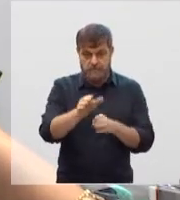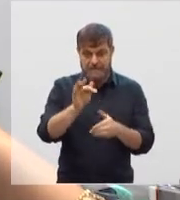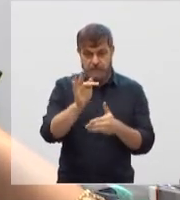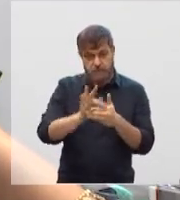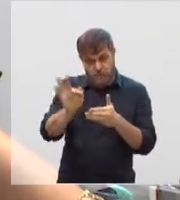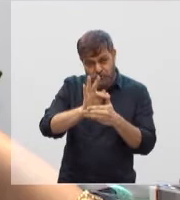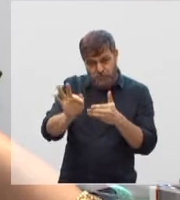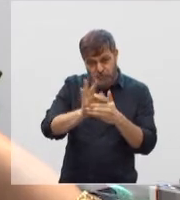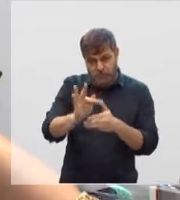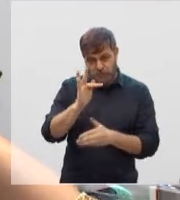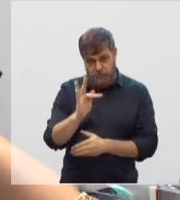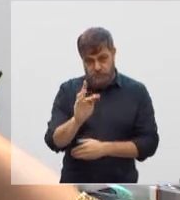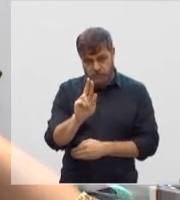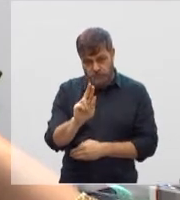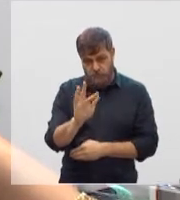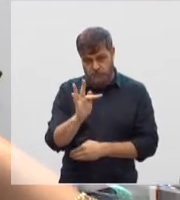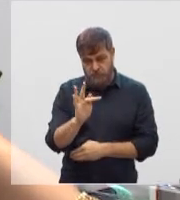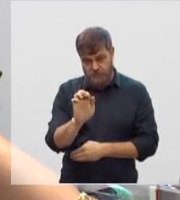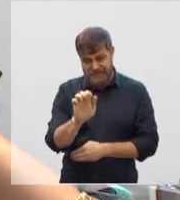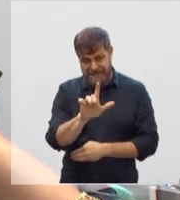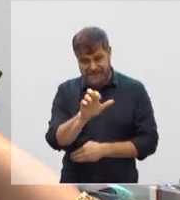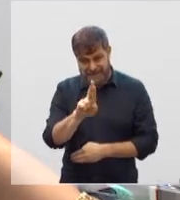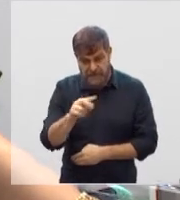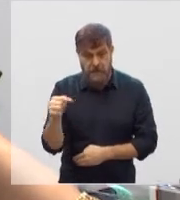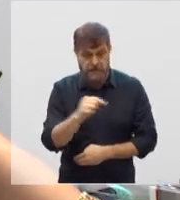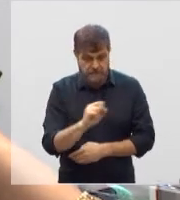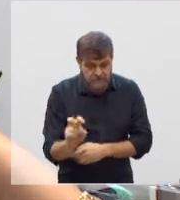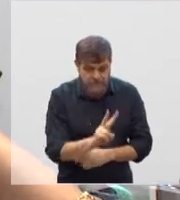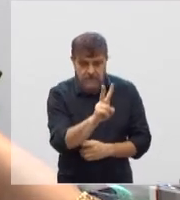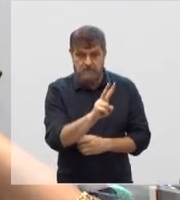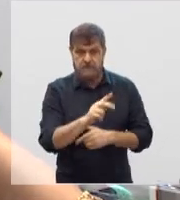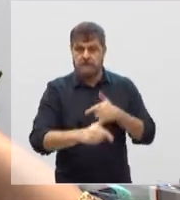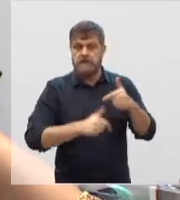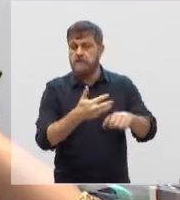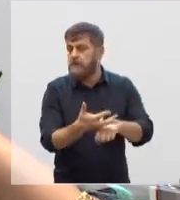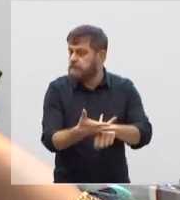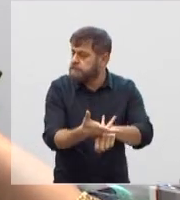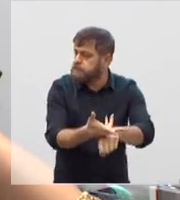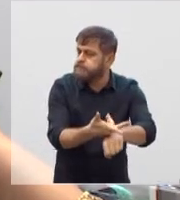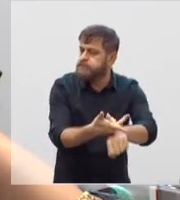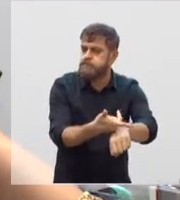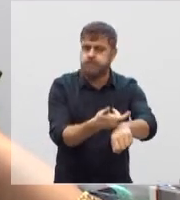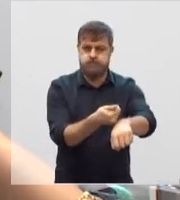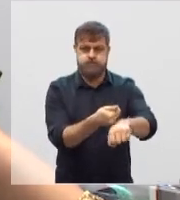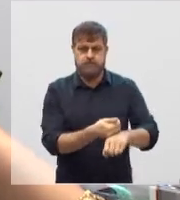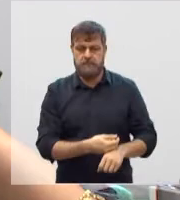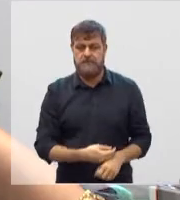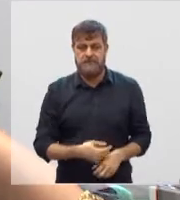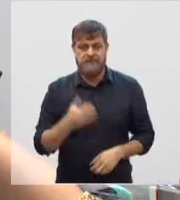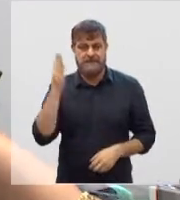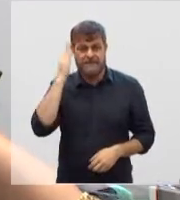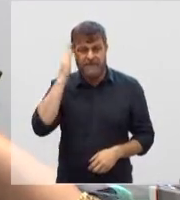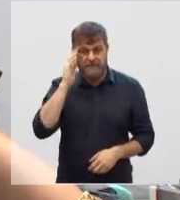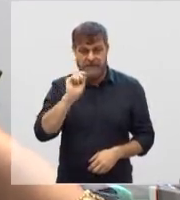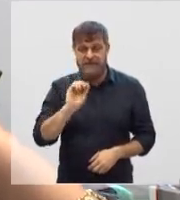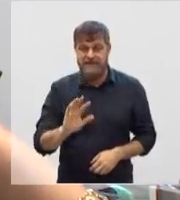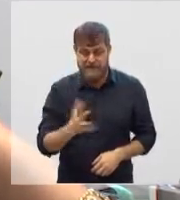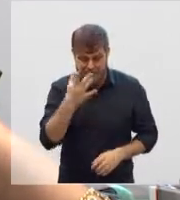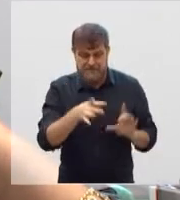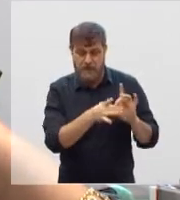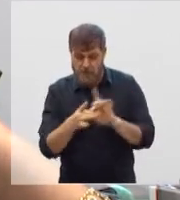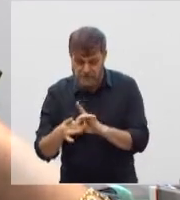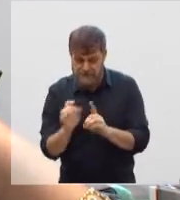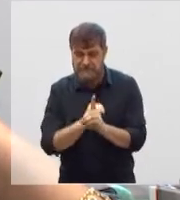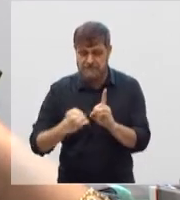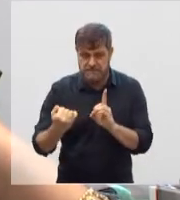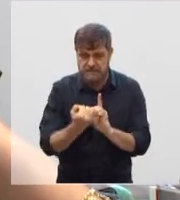valoração. E, de fato, eles devem ser valorizados porque eles realmente estão fazendo um grande trabalho considerando